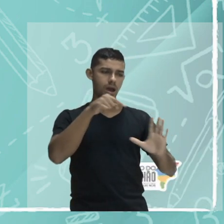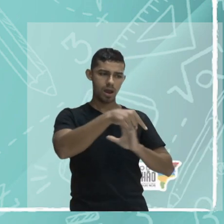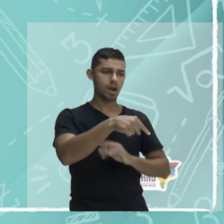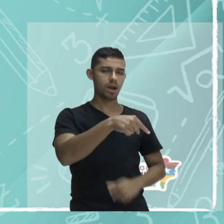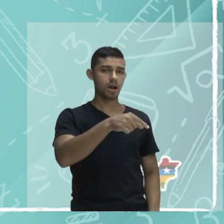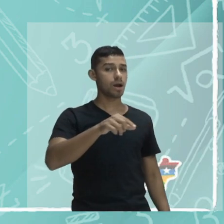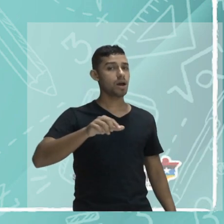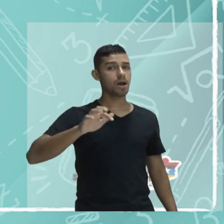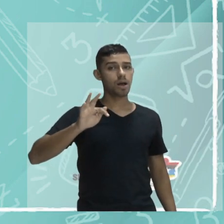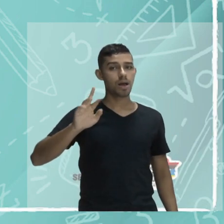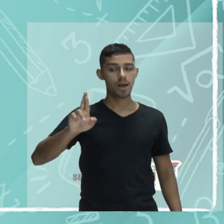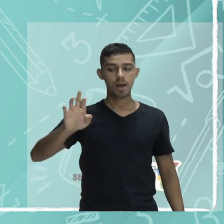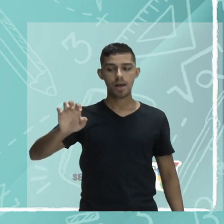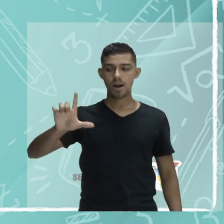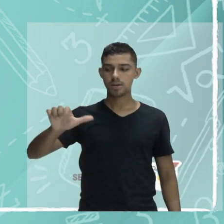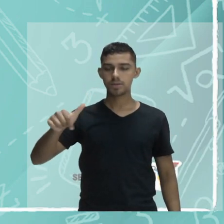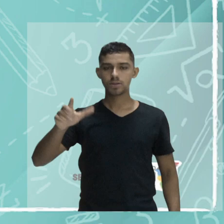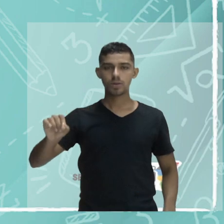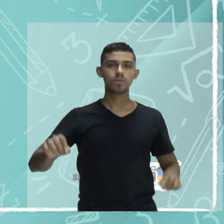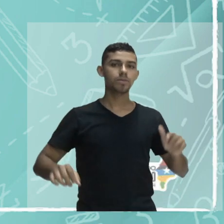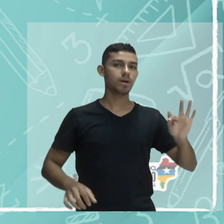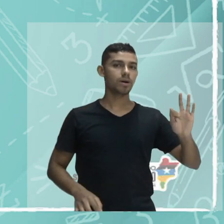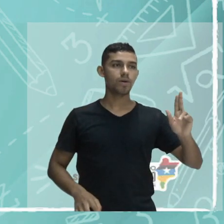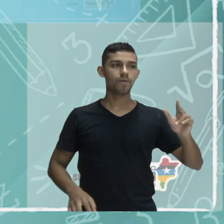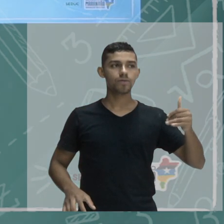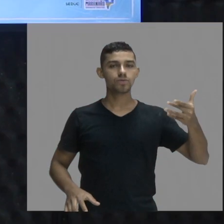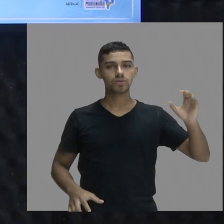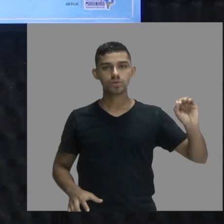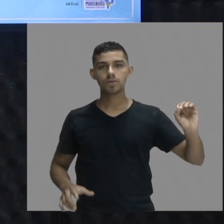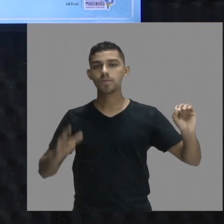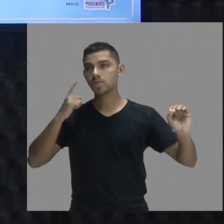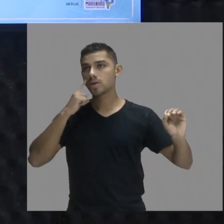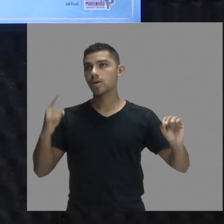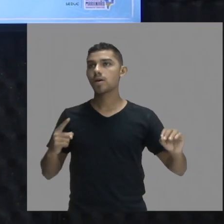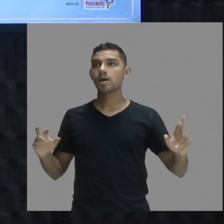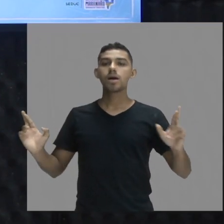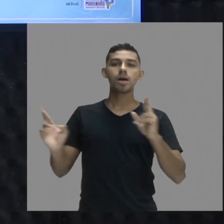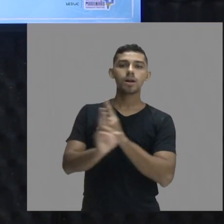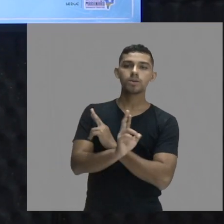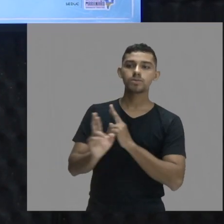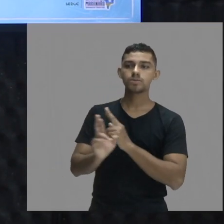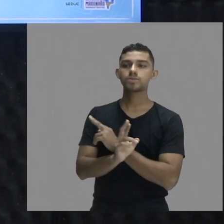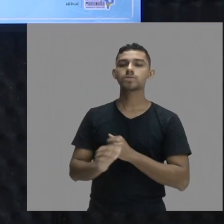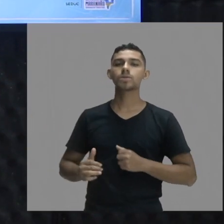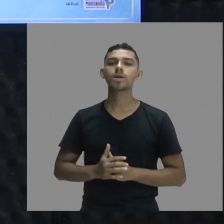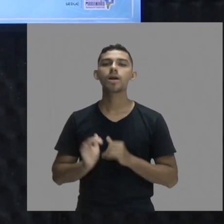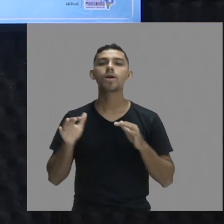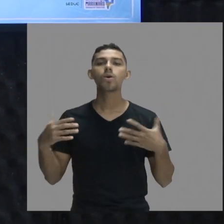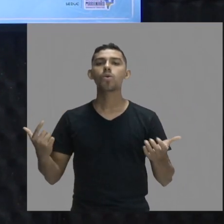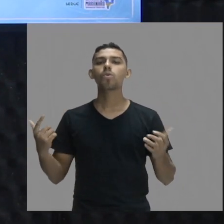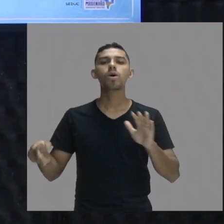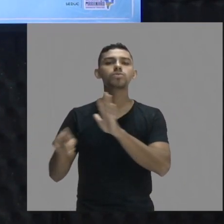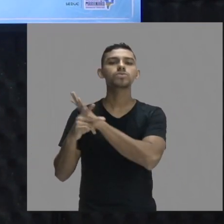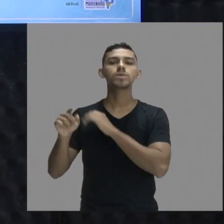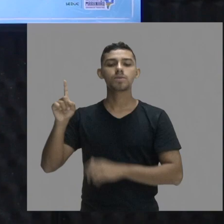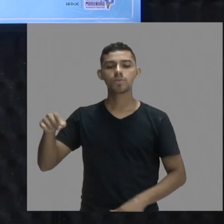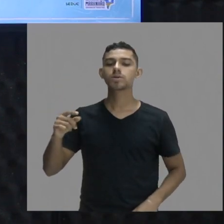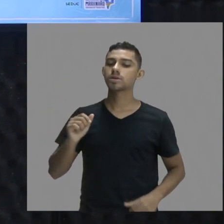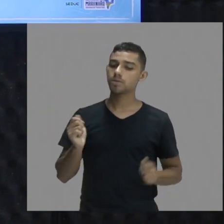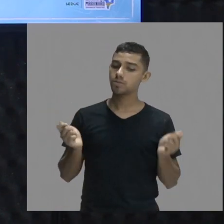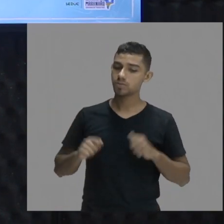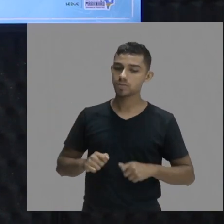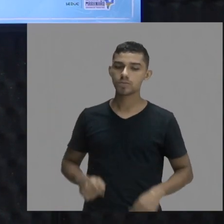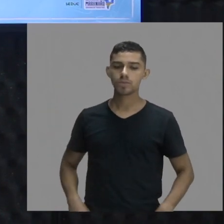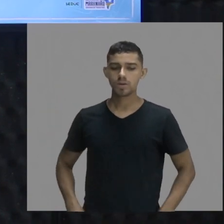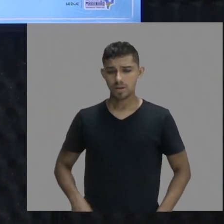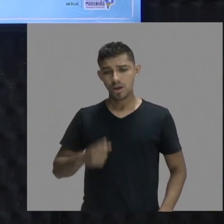função. Observe as seguintes relações entre conjuntos e vamos verificar qual delas pode ser uma função.